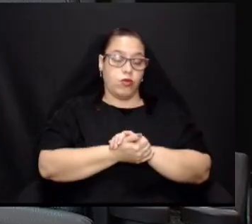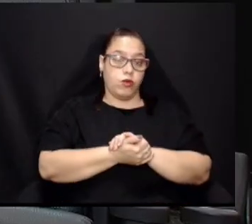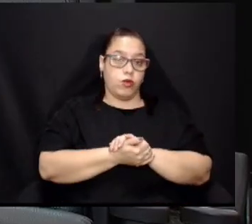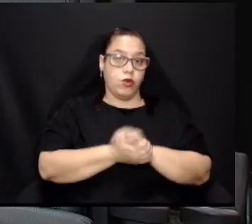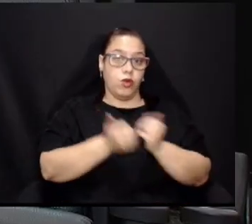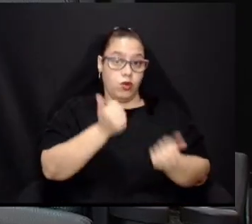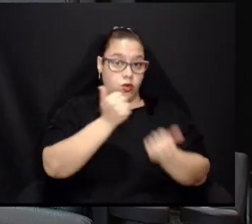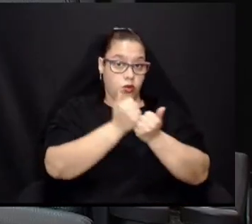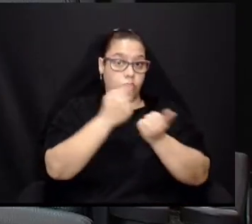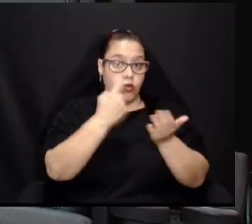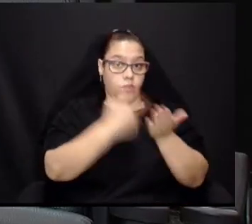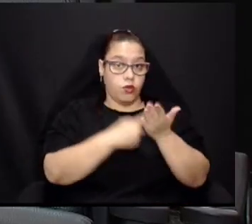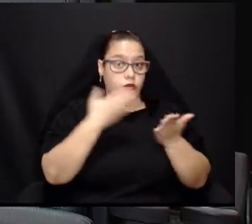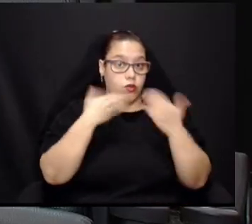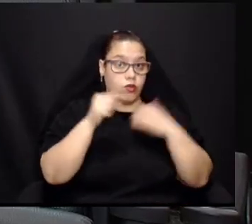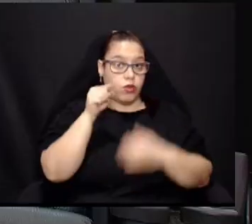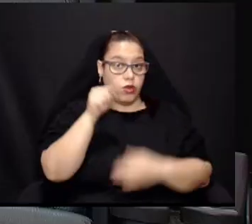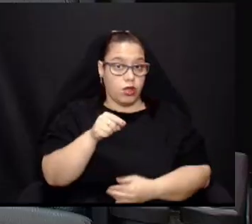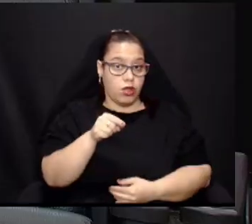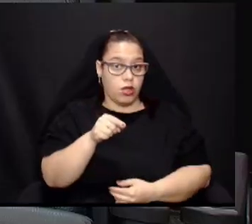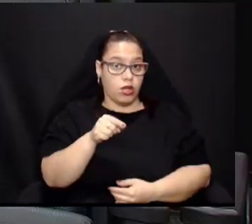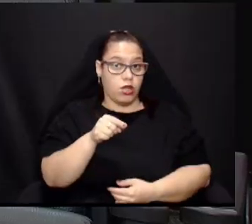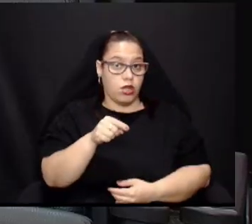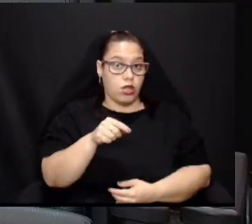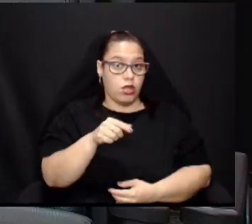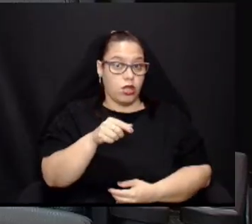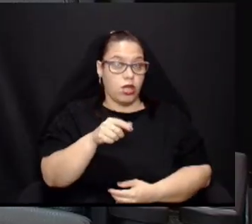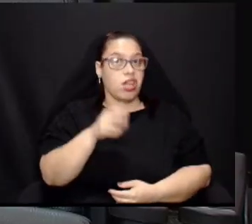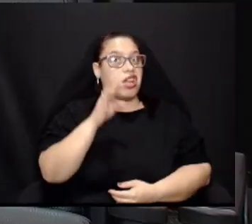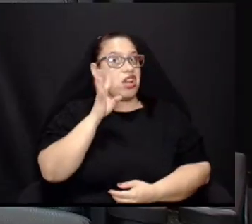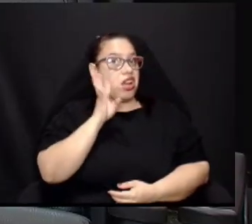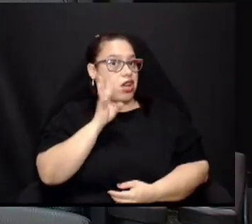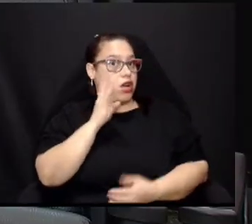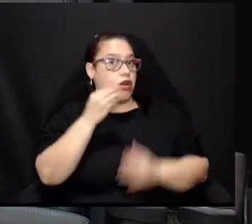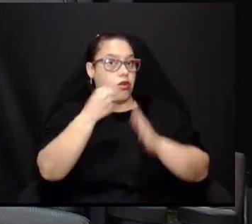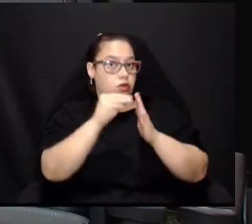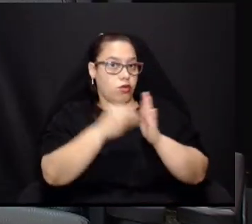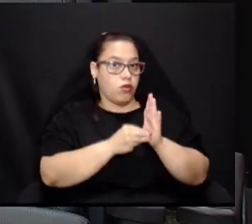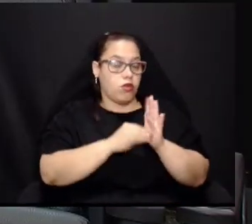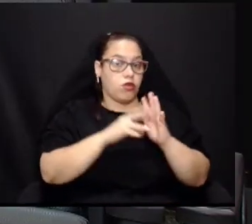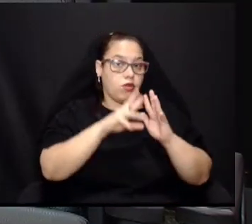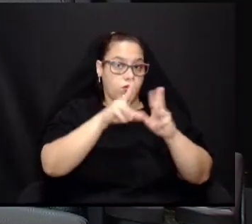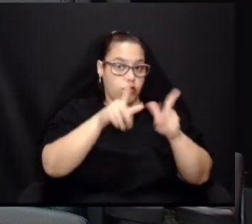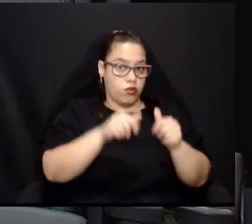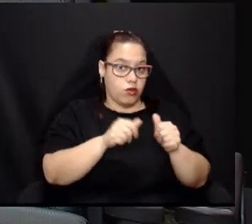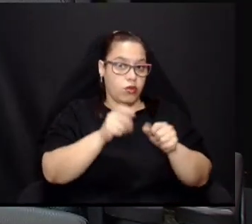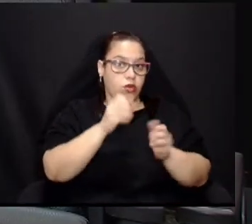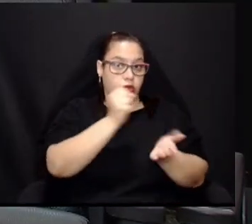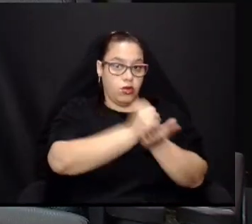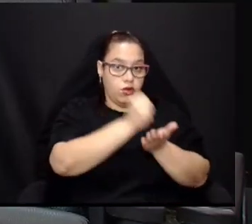conversa, ó, isso é interessante passar. De maneira geral, sim, tudo que é protocolado na casa